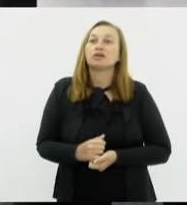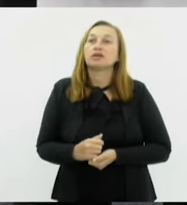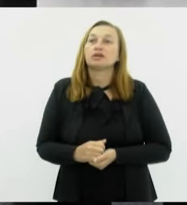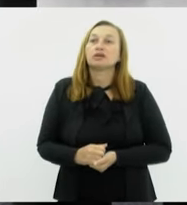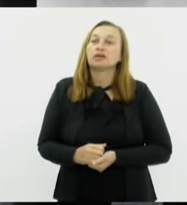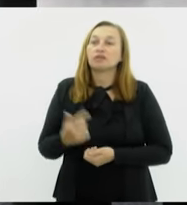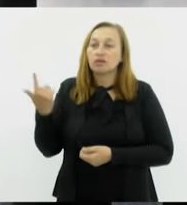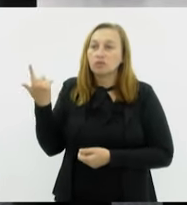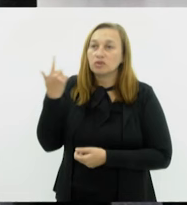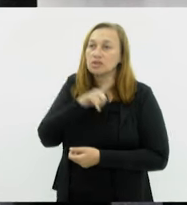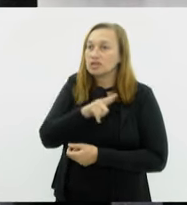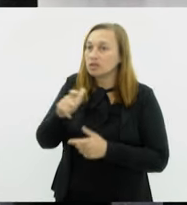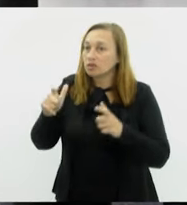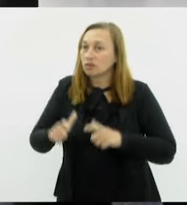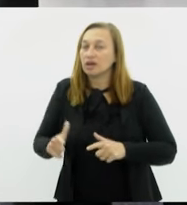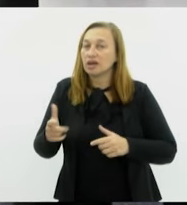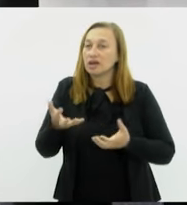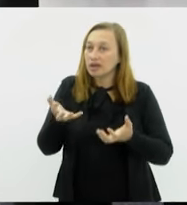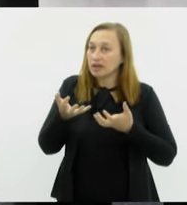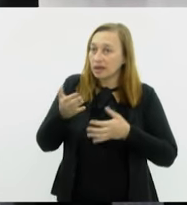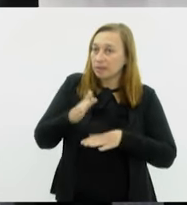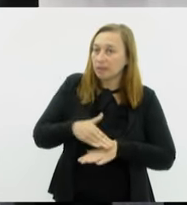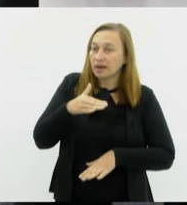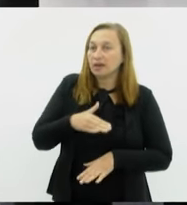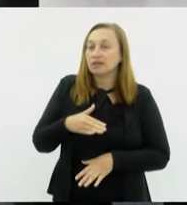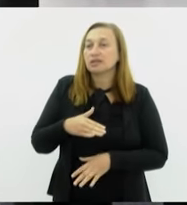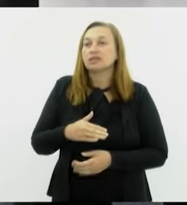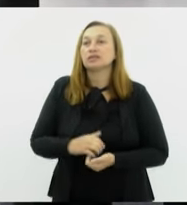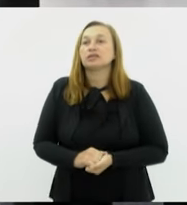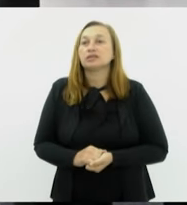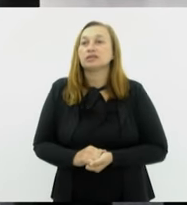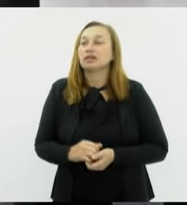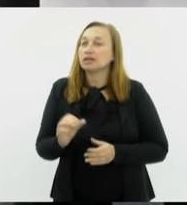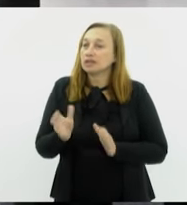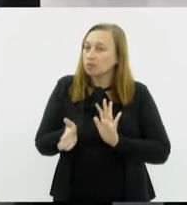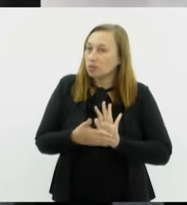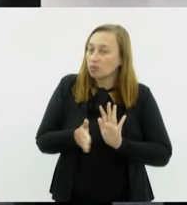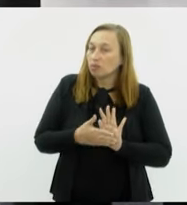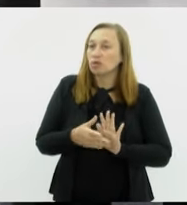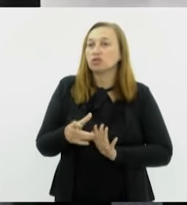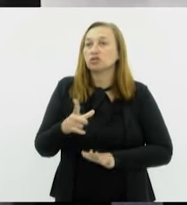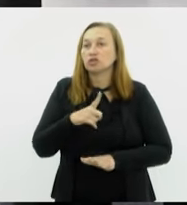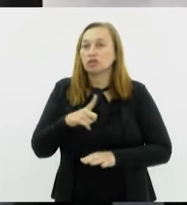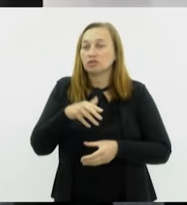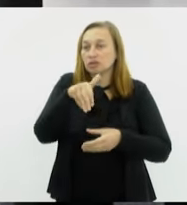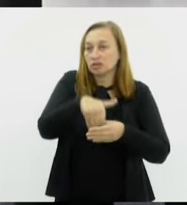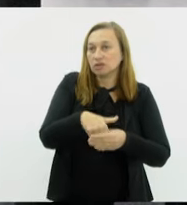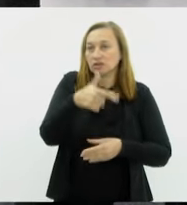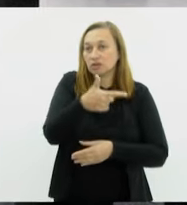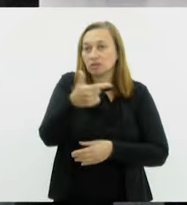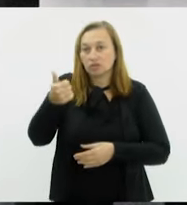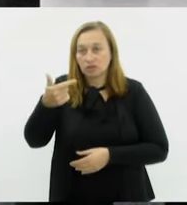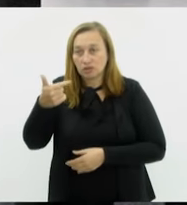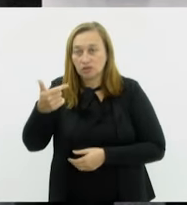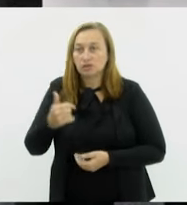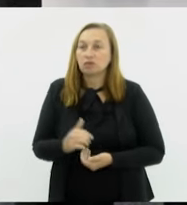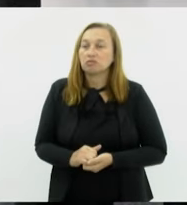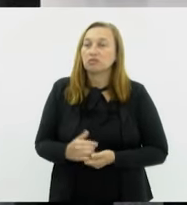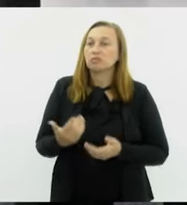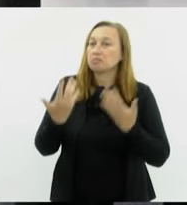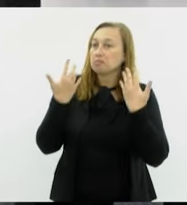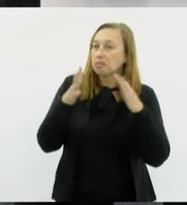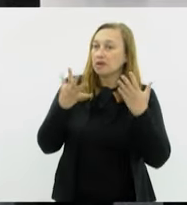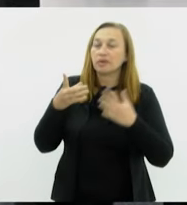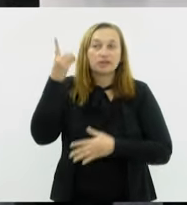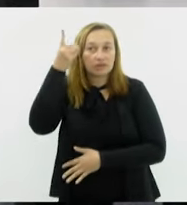aquele lugar que ela tanto merece, que, ao qual ela se propôs nas eleições de 2022. Então, parabéns à